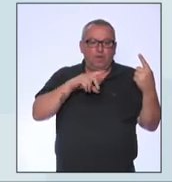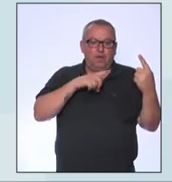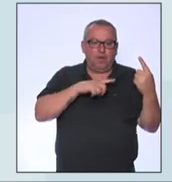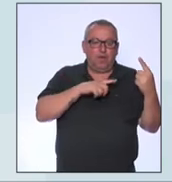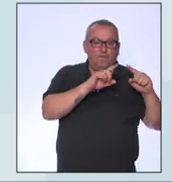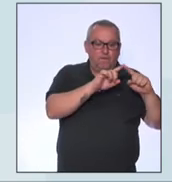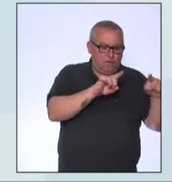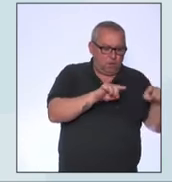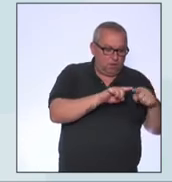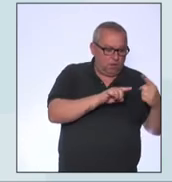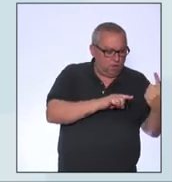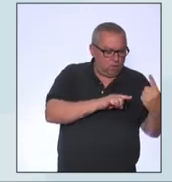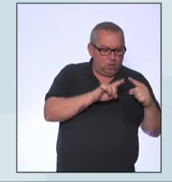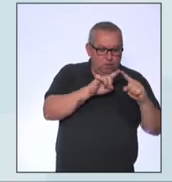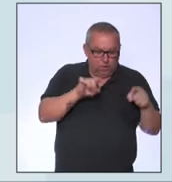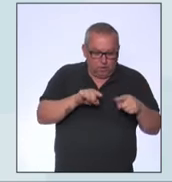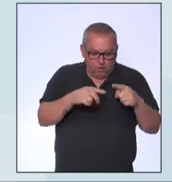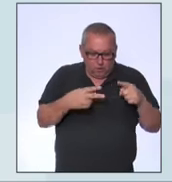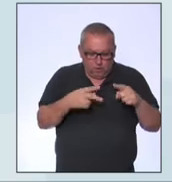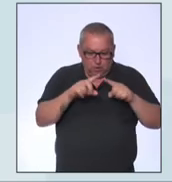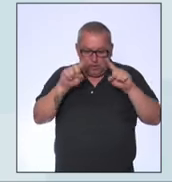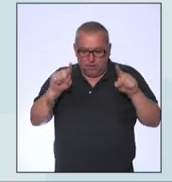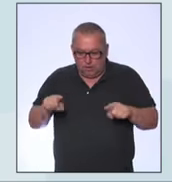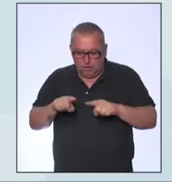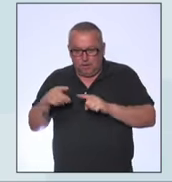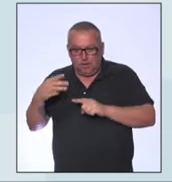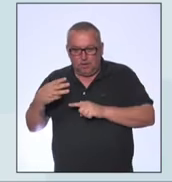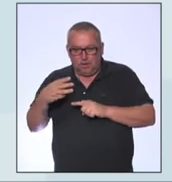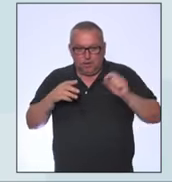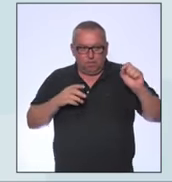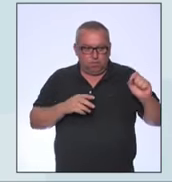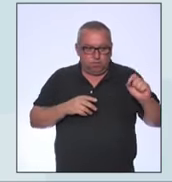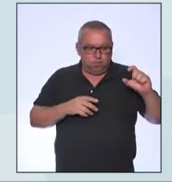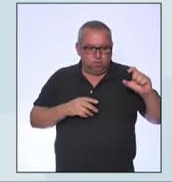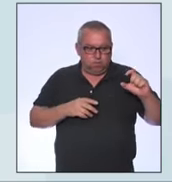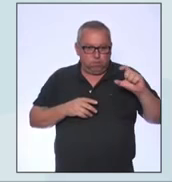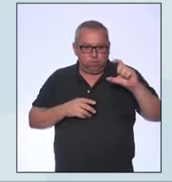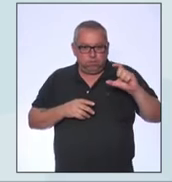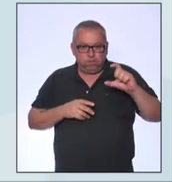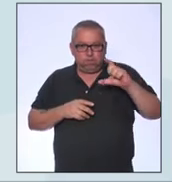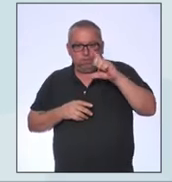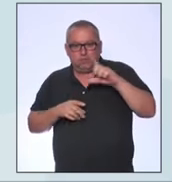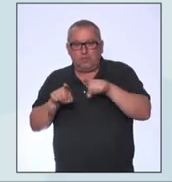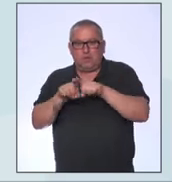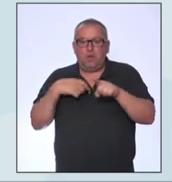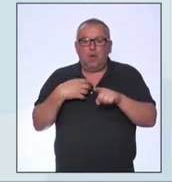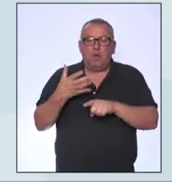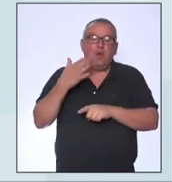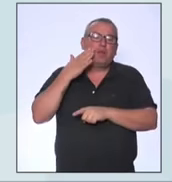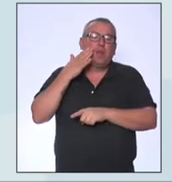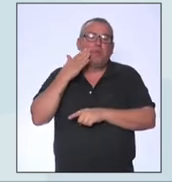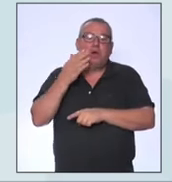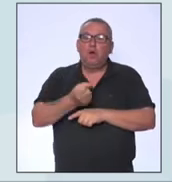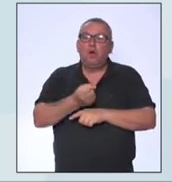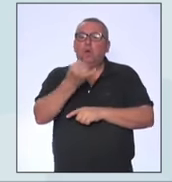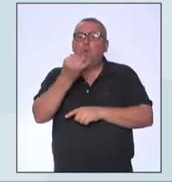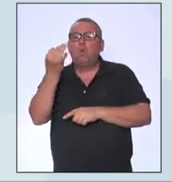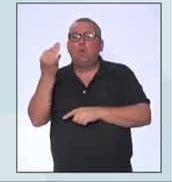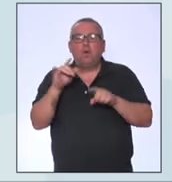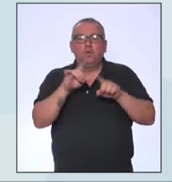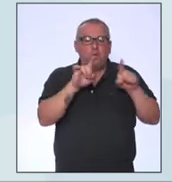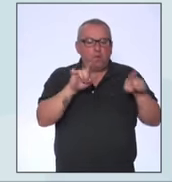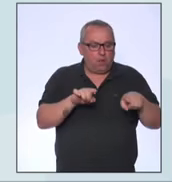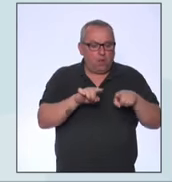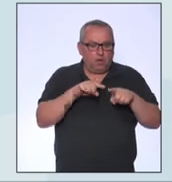figura 1, a figura 2 e a figura 3. E elas crescem proporcionalmente. E eu quero saber quantos quadradinhos